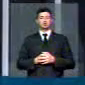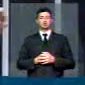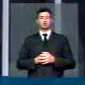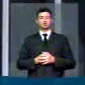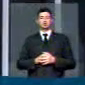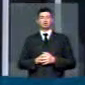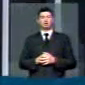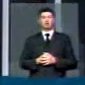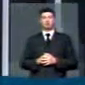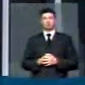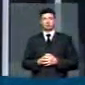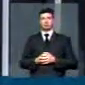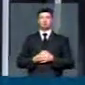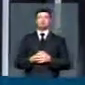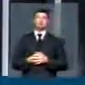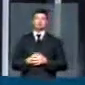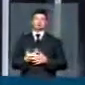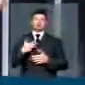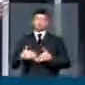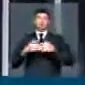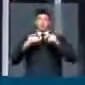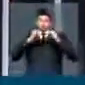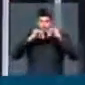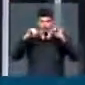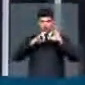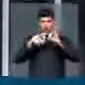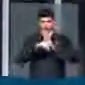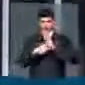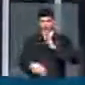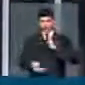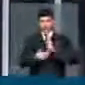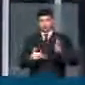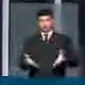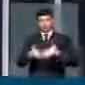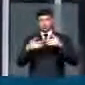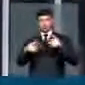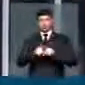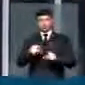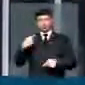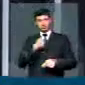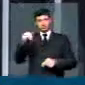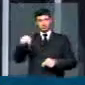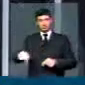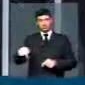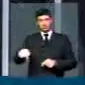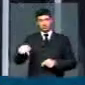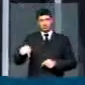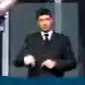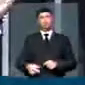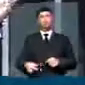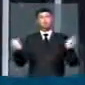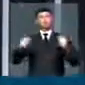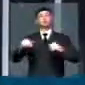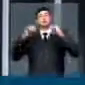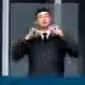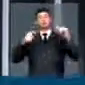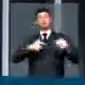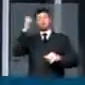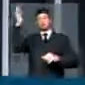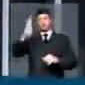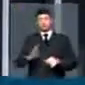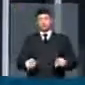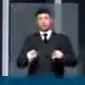Eu gostaria aqui também de comunicar a essa casa e pedir que a gente possa divulgar na Voz do